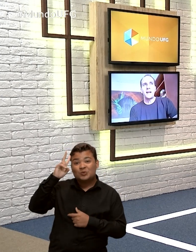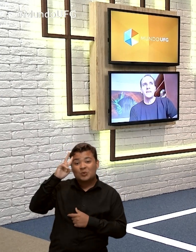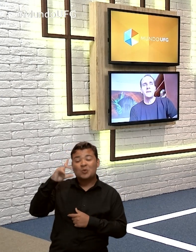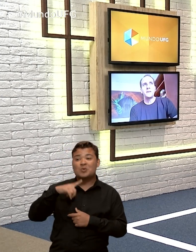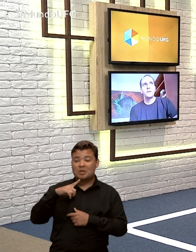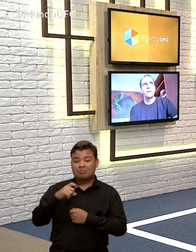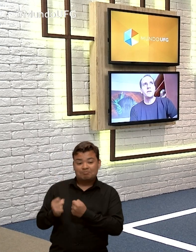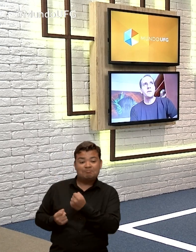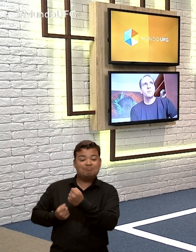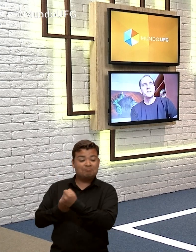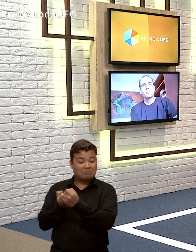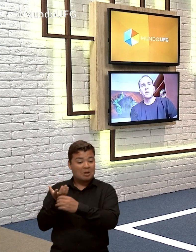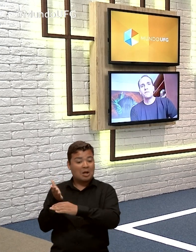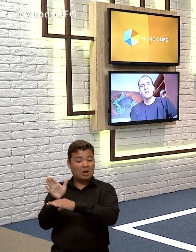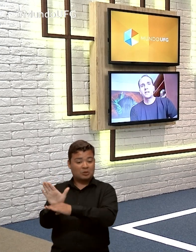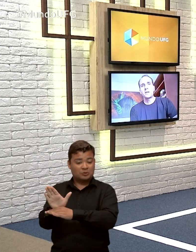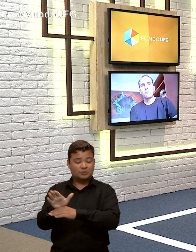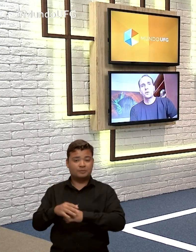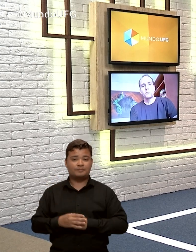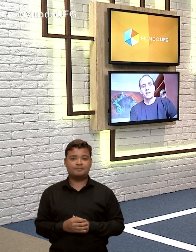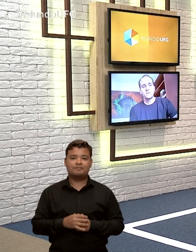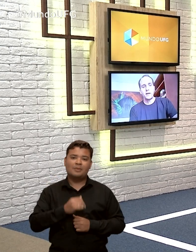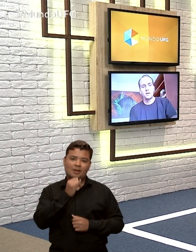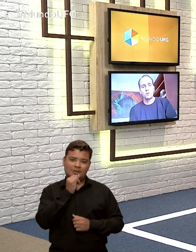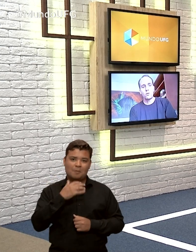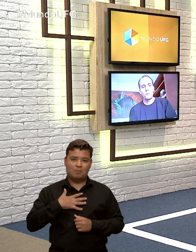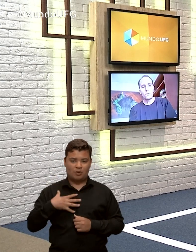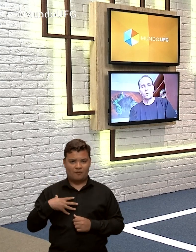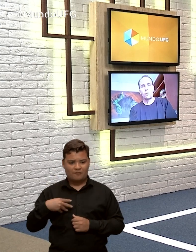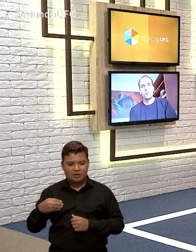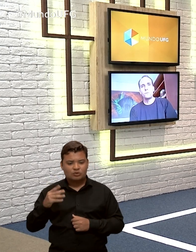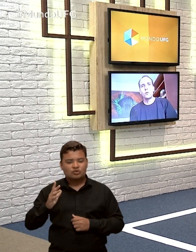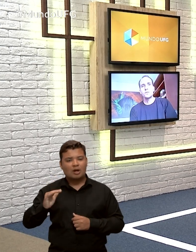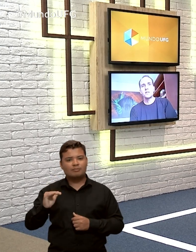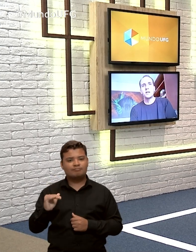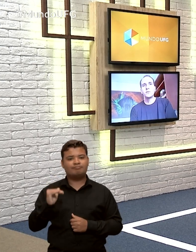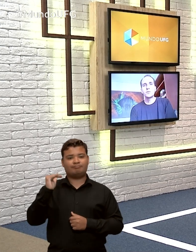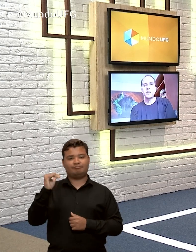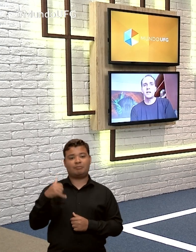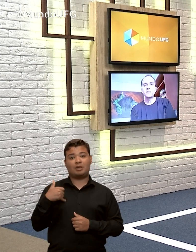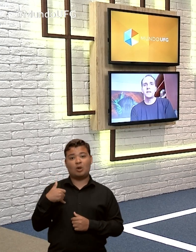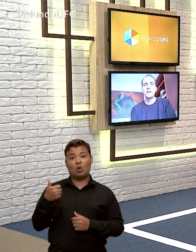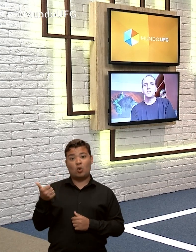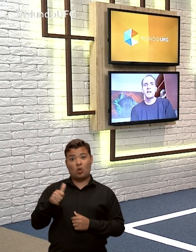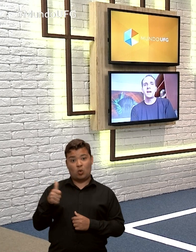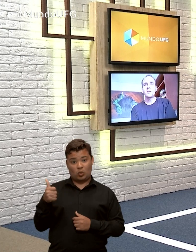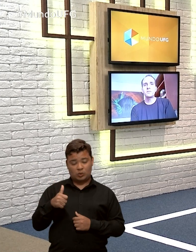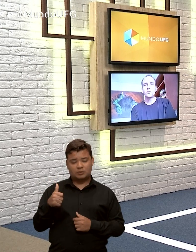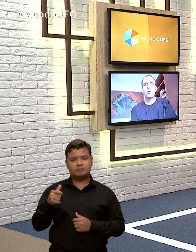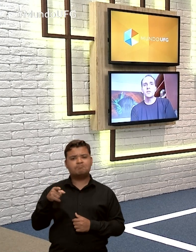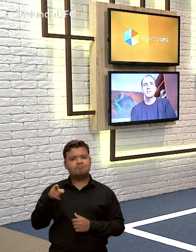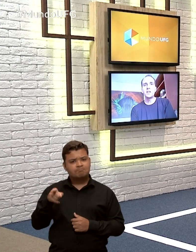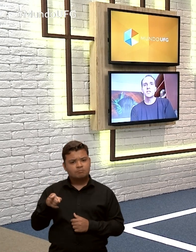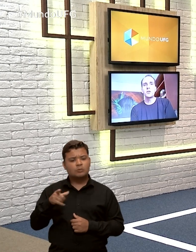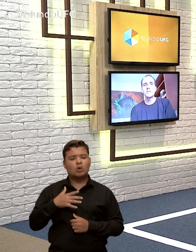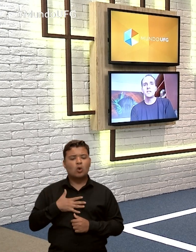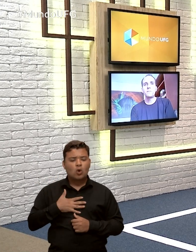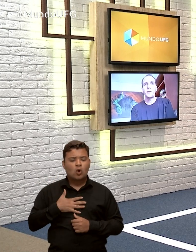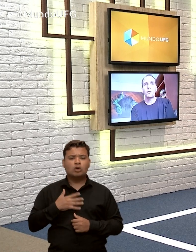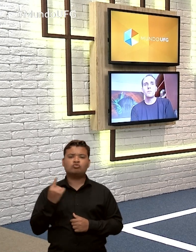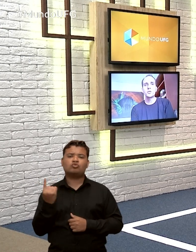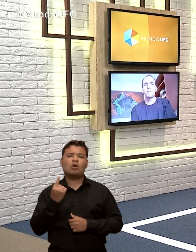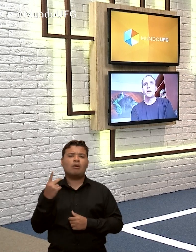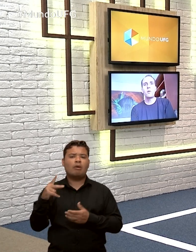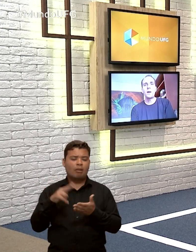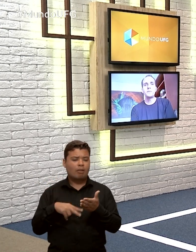eles. E, por exemplo, minha filha, que está um pouquinho mais velha, com 11 anos, ela já gosta de ler sozinha.